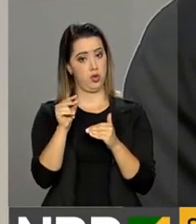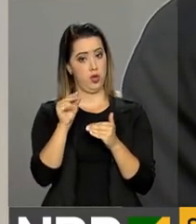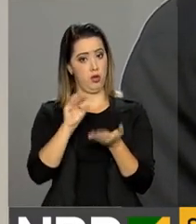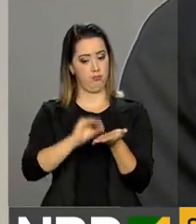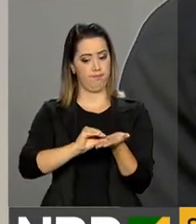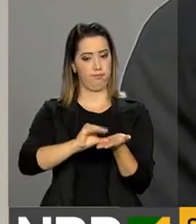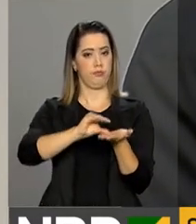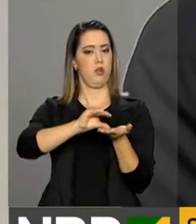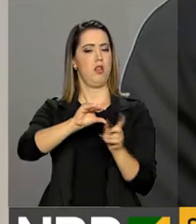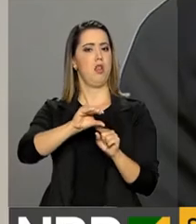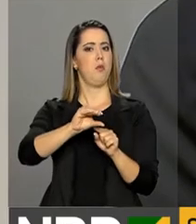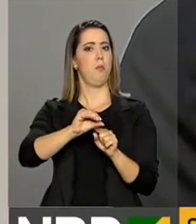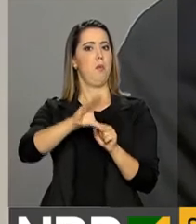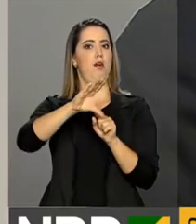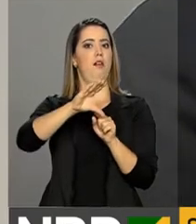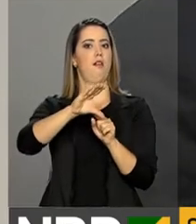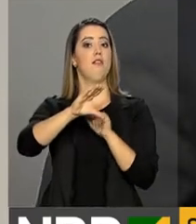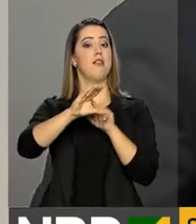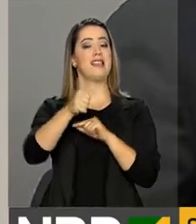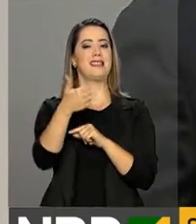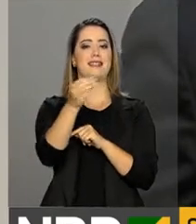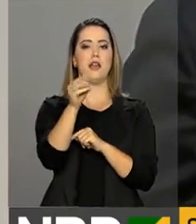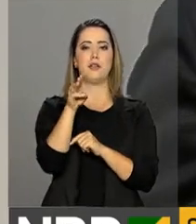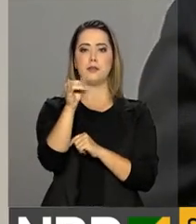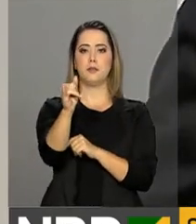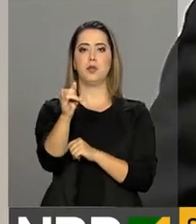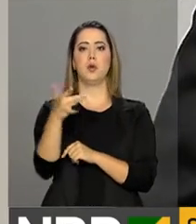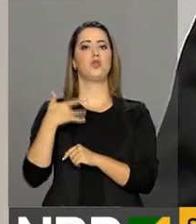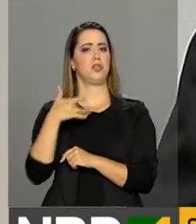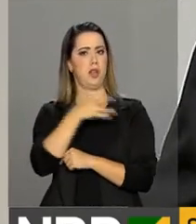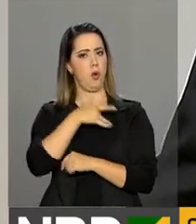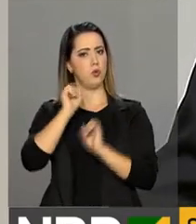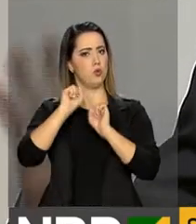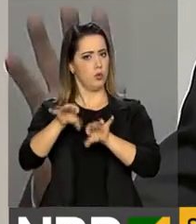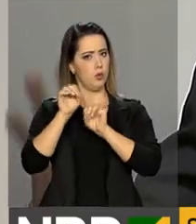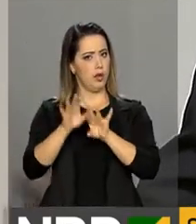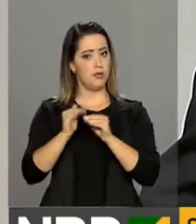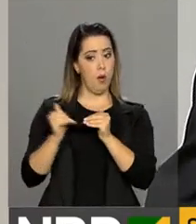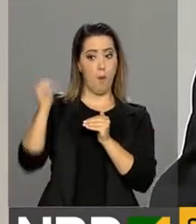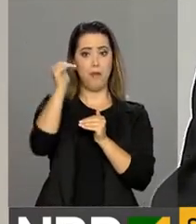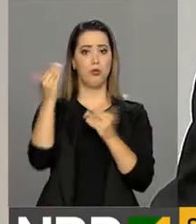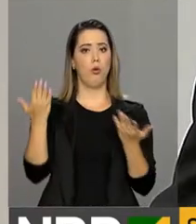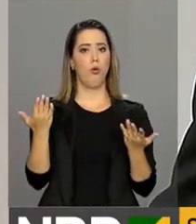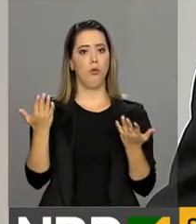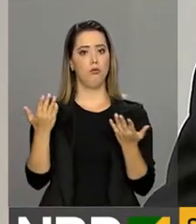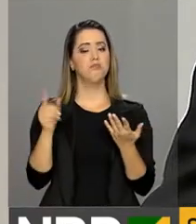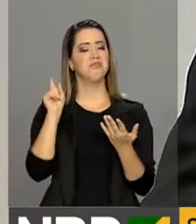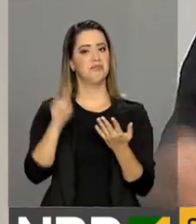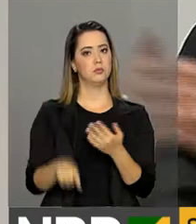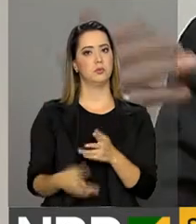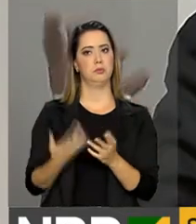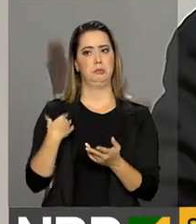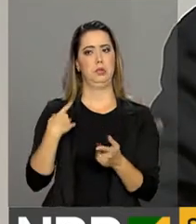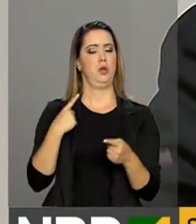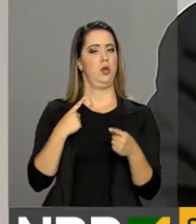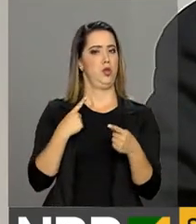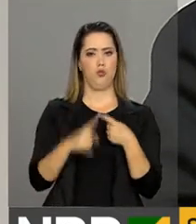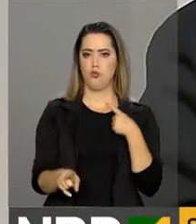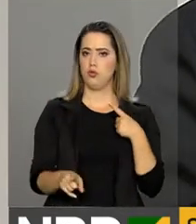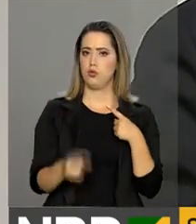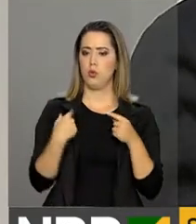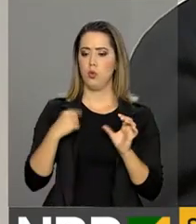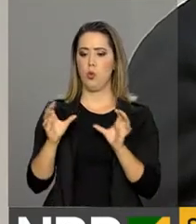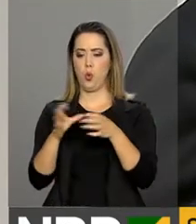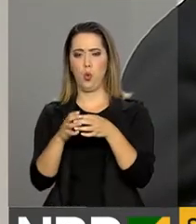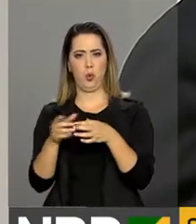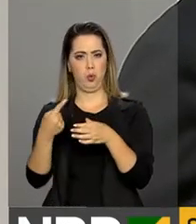educação em 10 milhões para cada uma das áreas ora este destruir a oposição